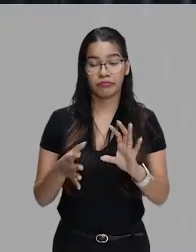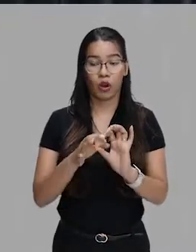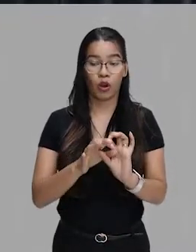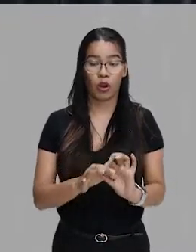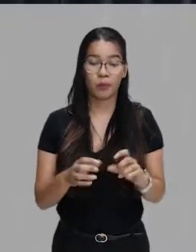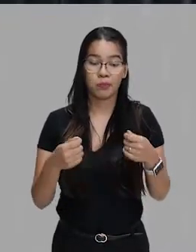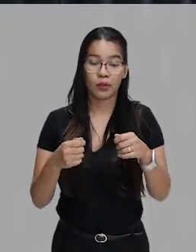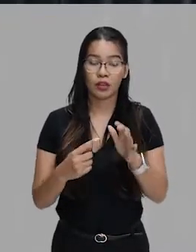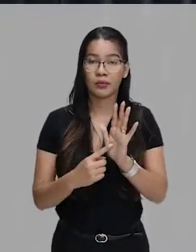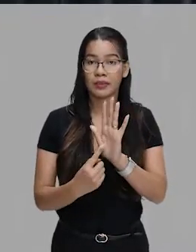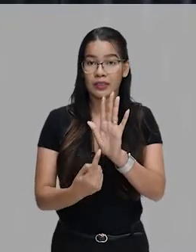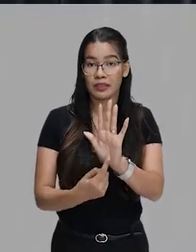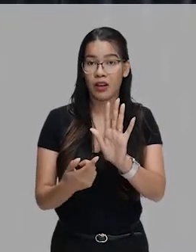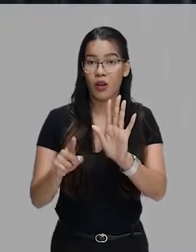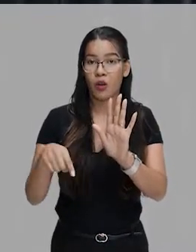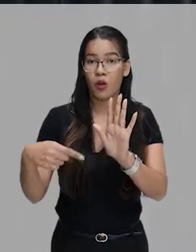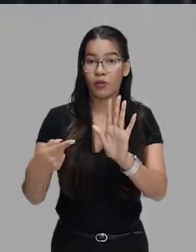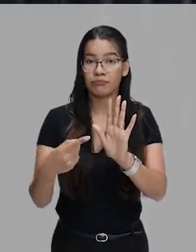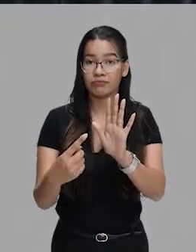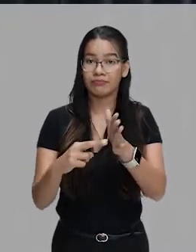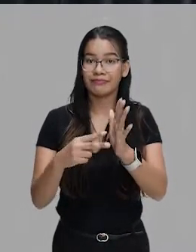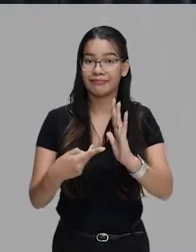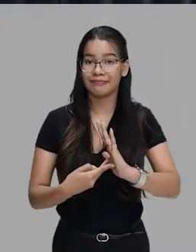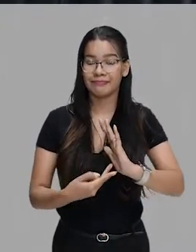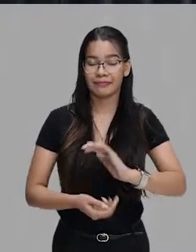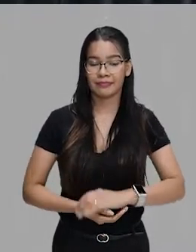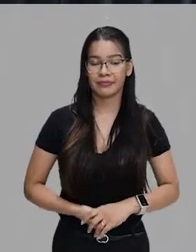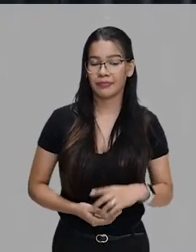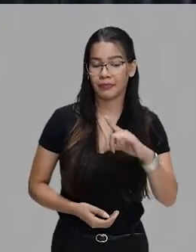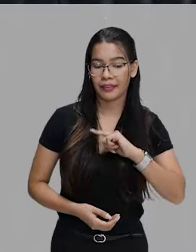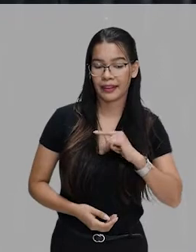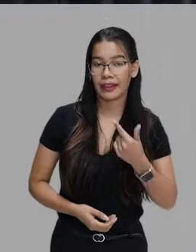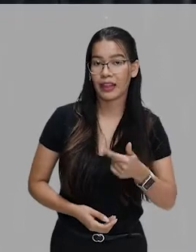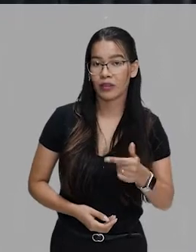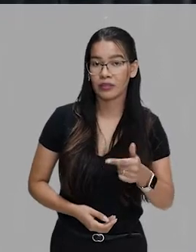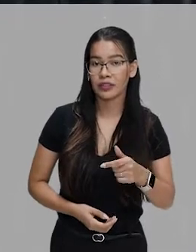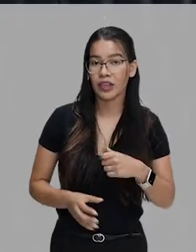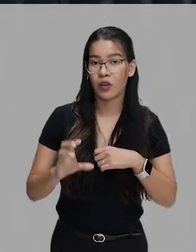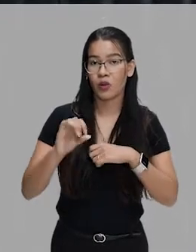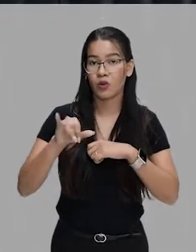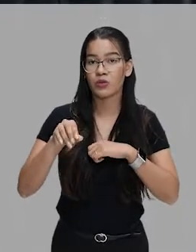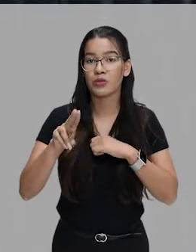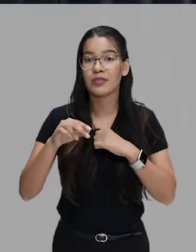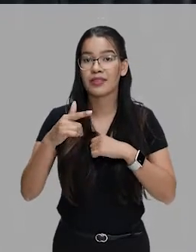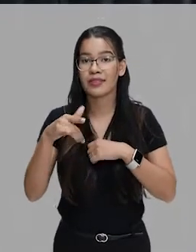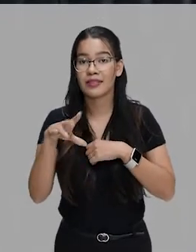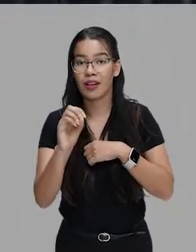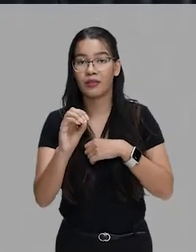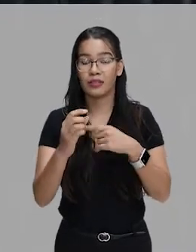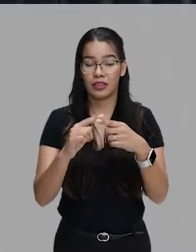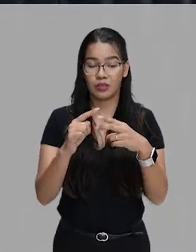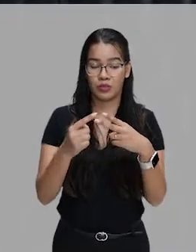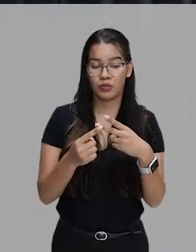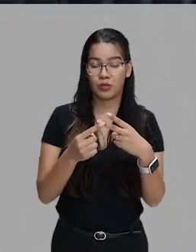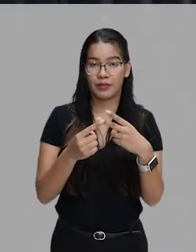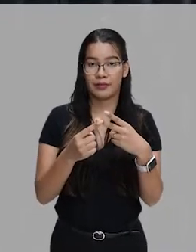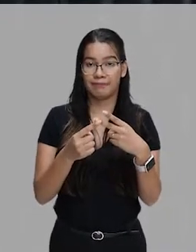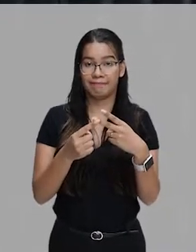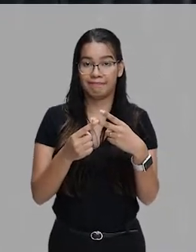tá? Os cães mordem, olha com uma vírgula, ok, não tem conjunção entre as duas, por